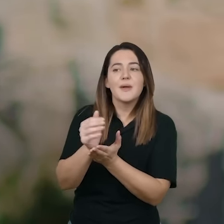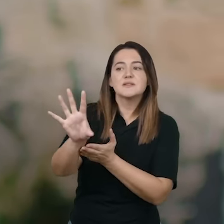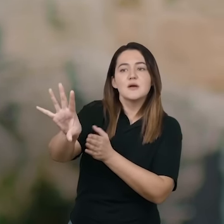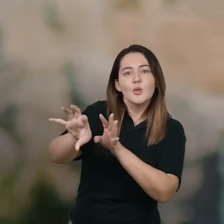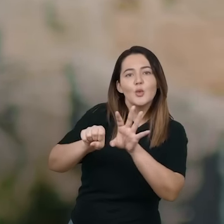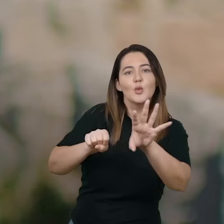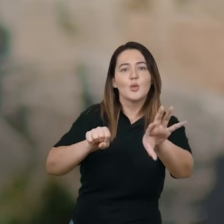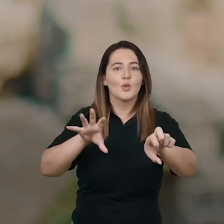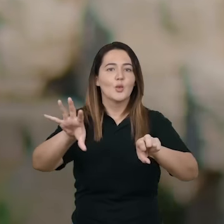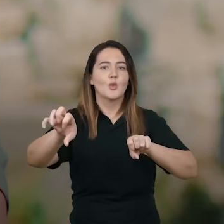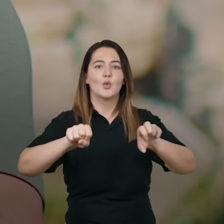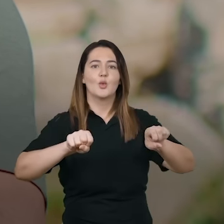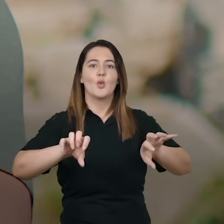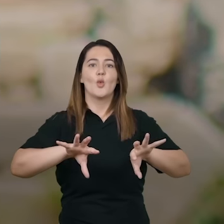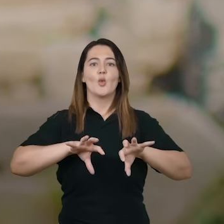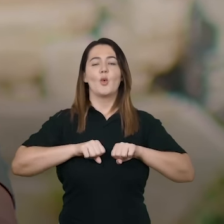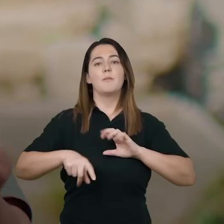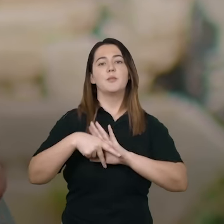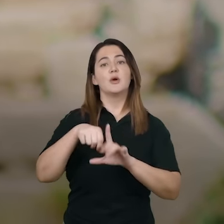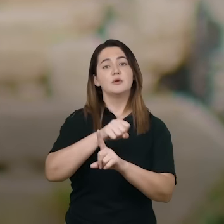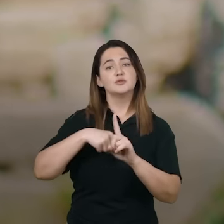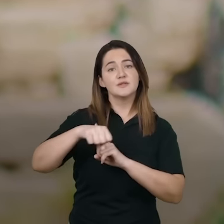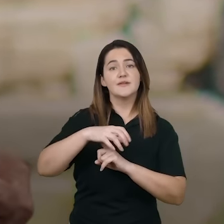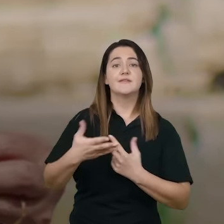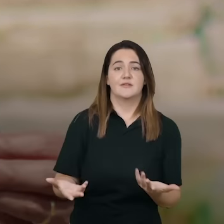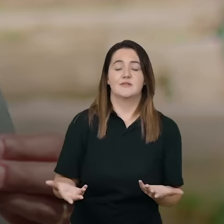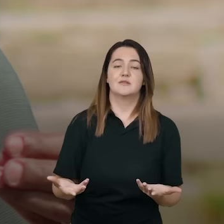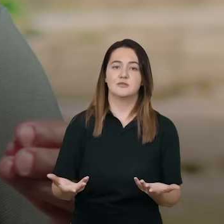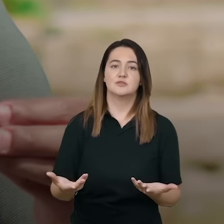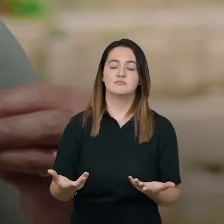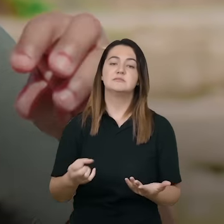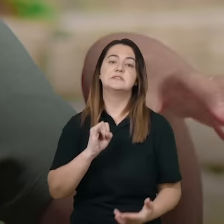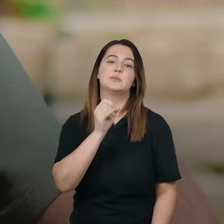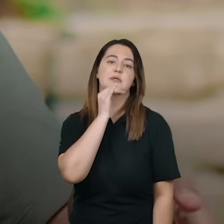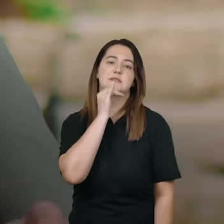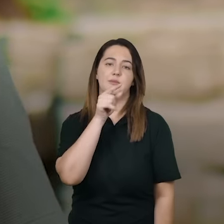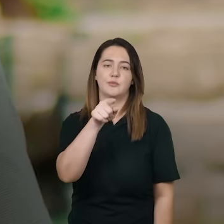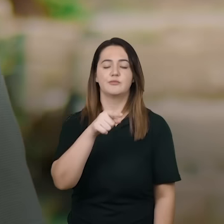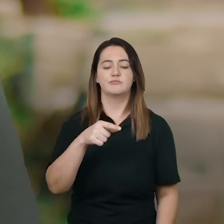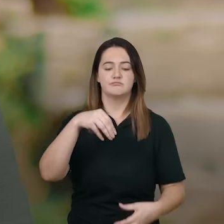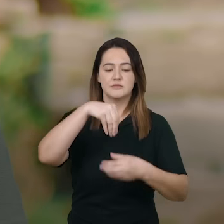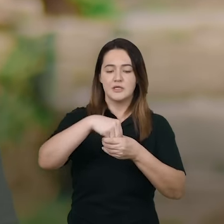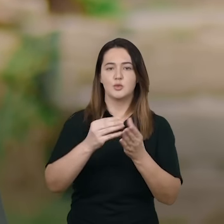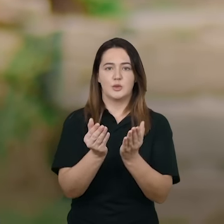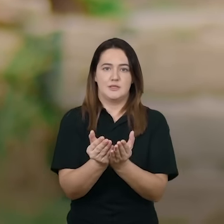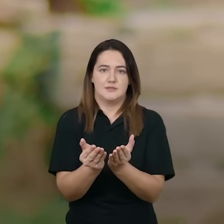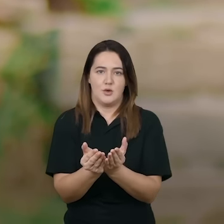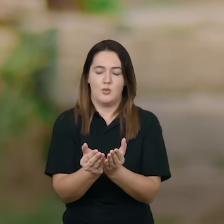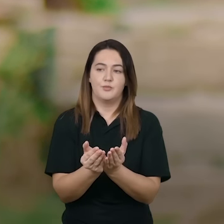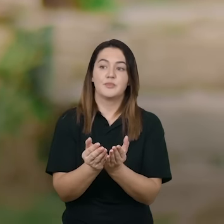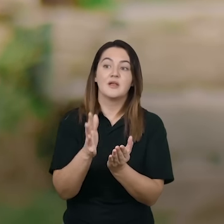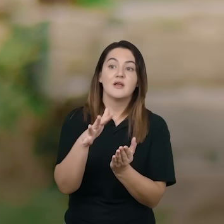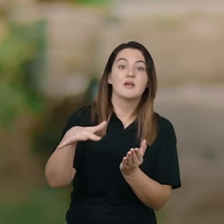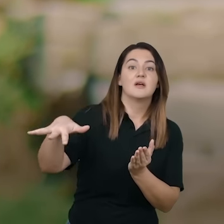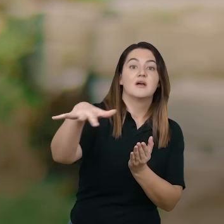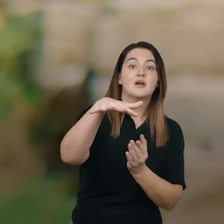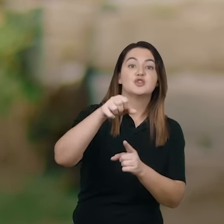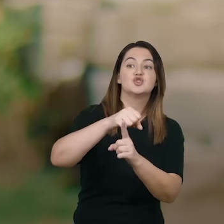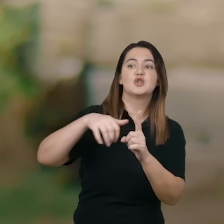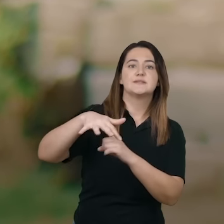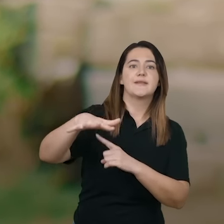de vida dos próprios habitantes do lugar. Se você está numa comunidade cristã onde todos os cidadãos